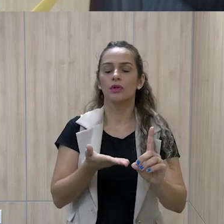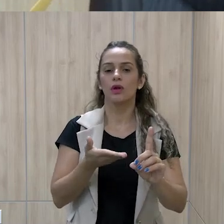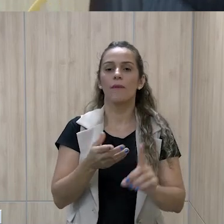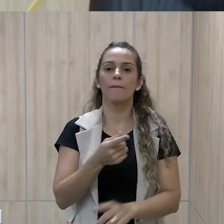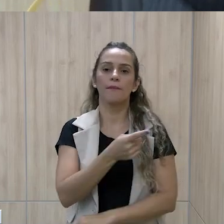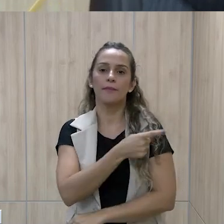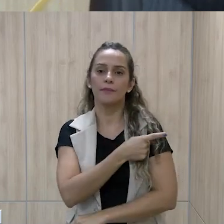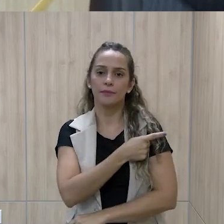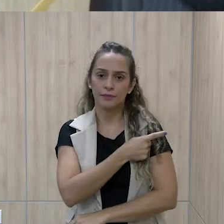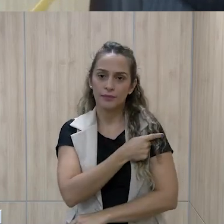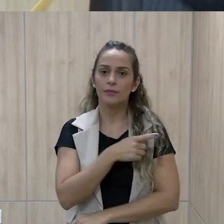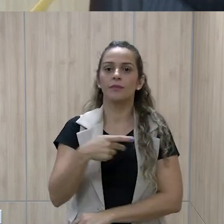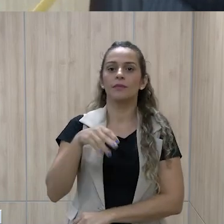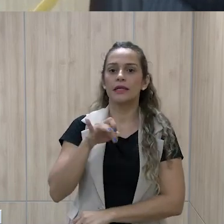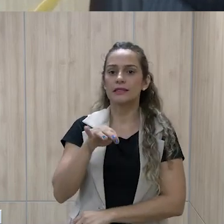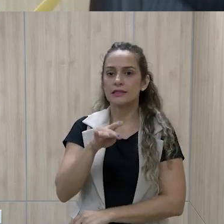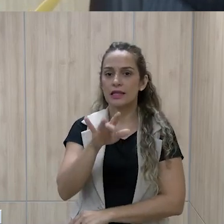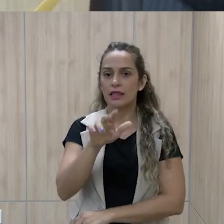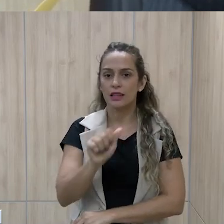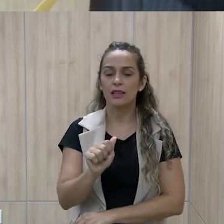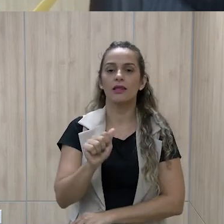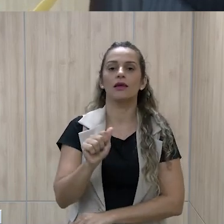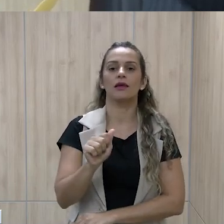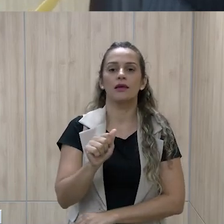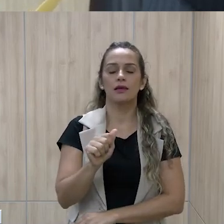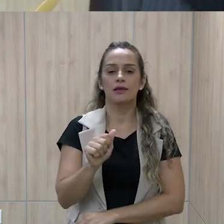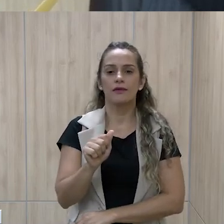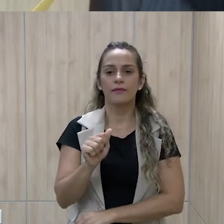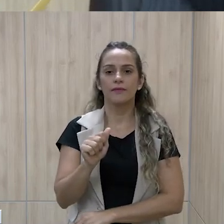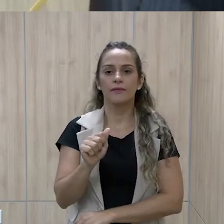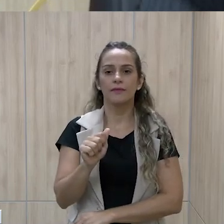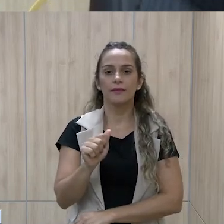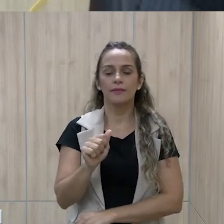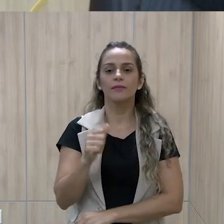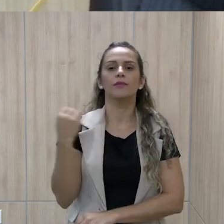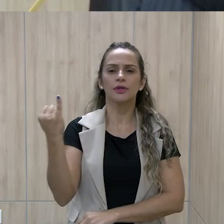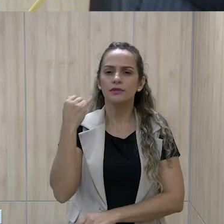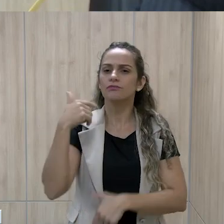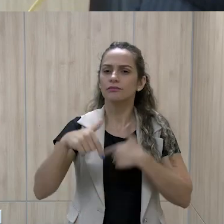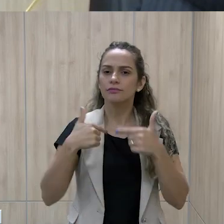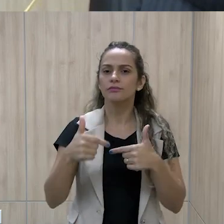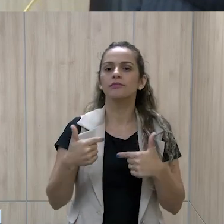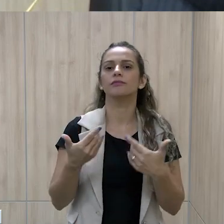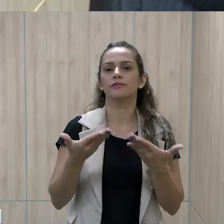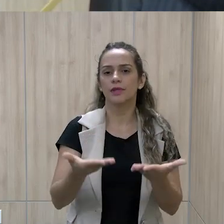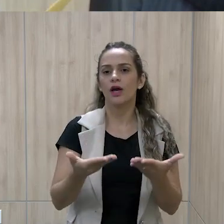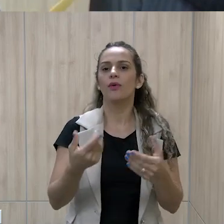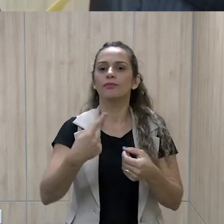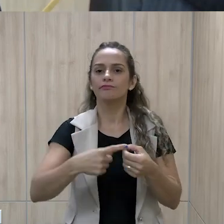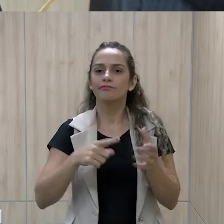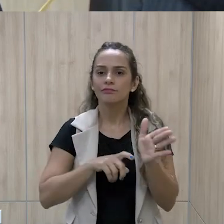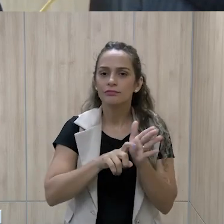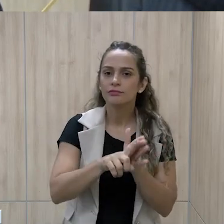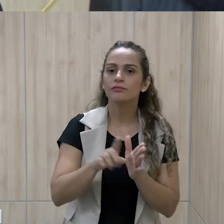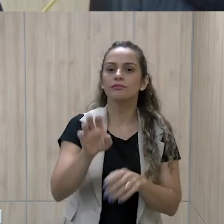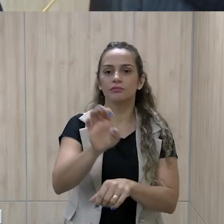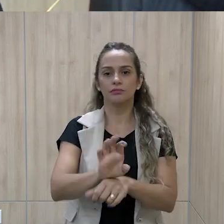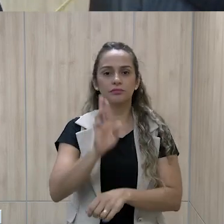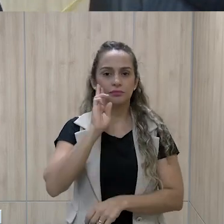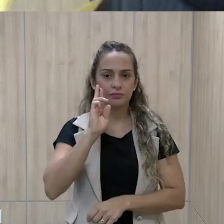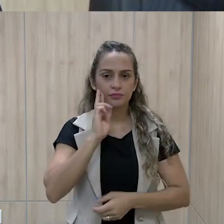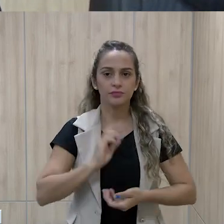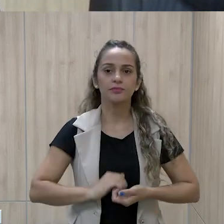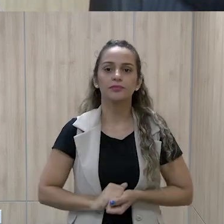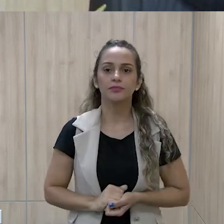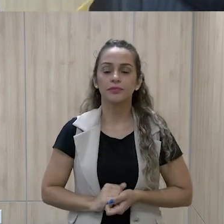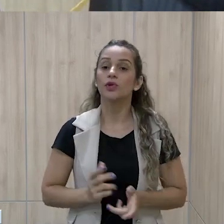do método legislativo ao primeiro sargento Priscila Gomes de Oliveira reconhecimento aos relevantes de serviço prestado ao município de